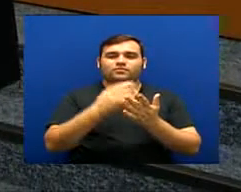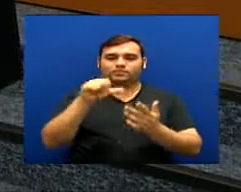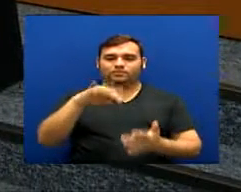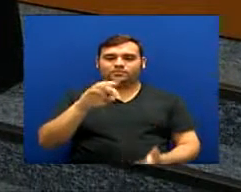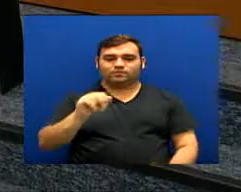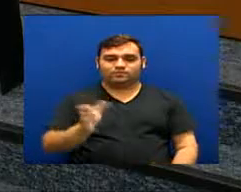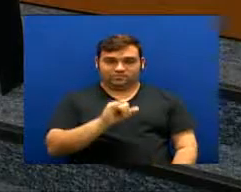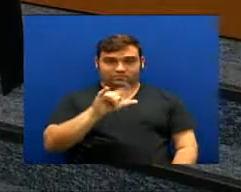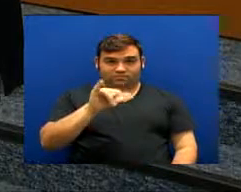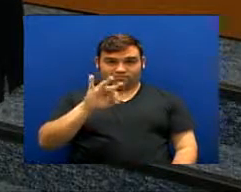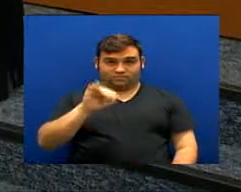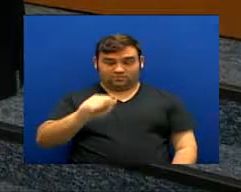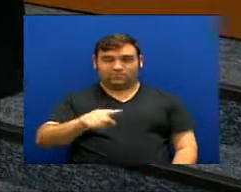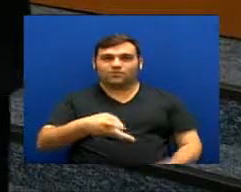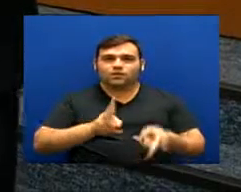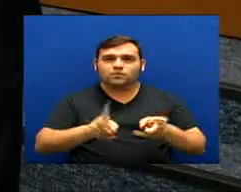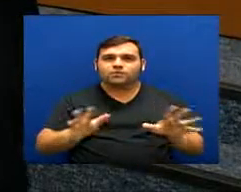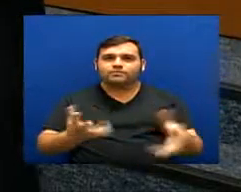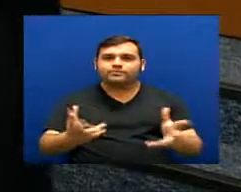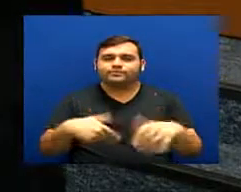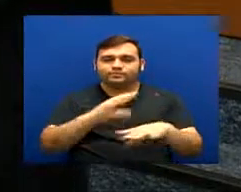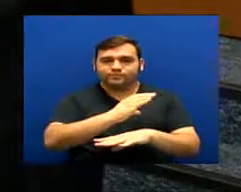Martinez. Com muita alegria,